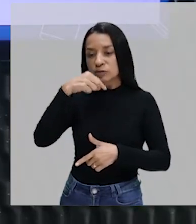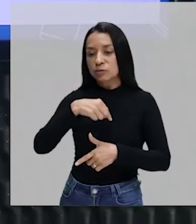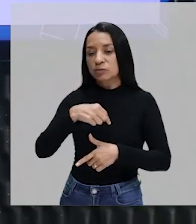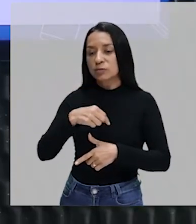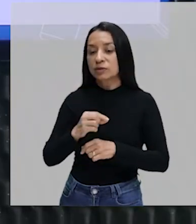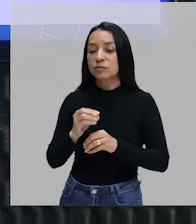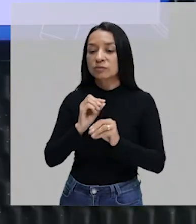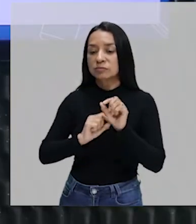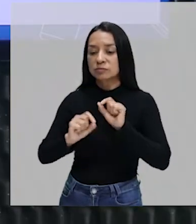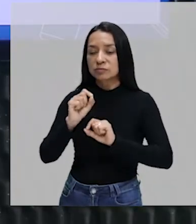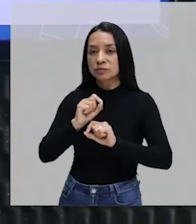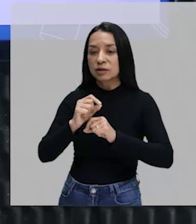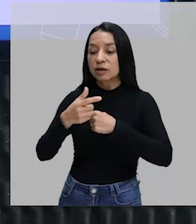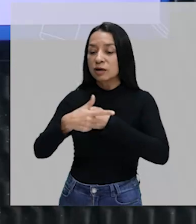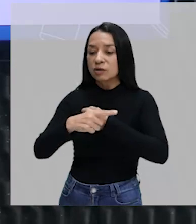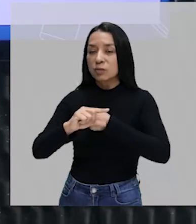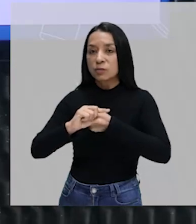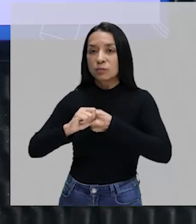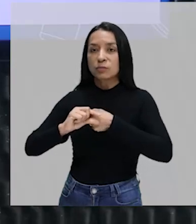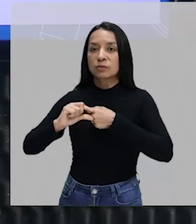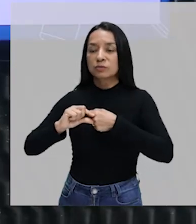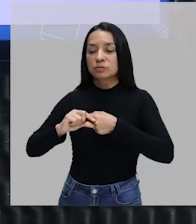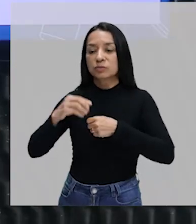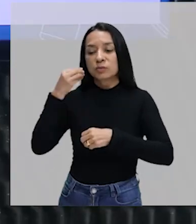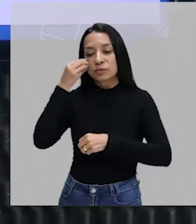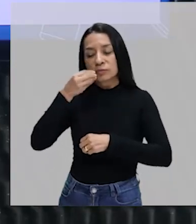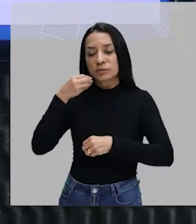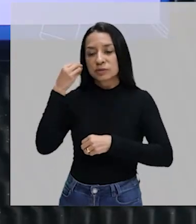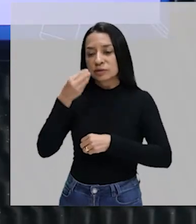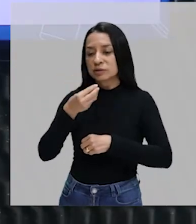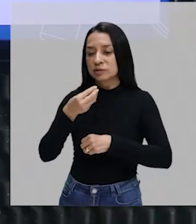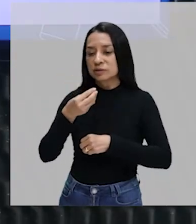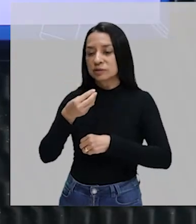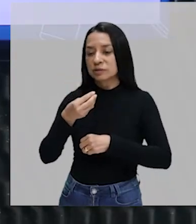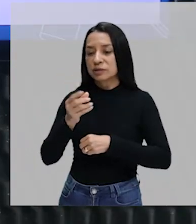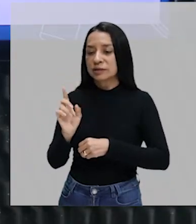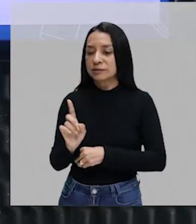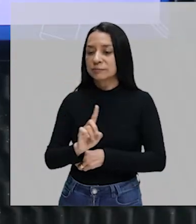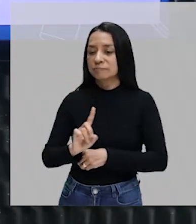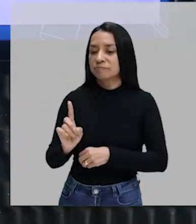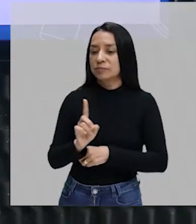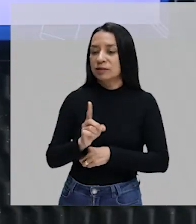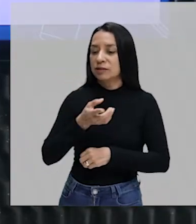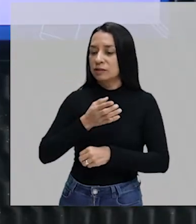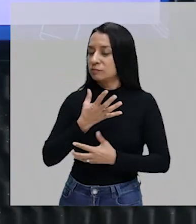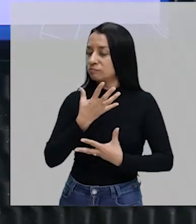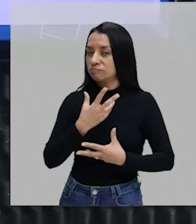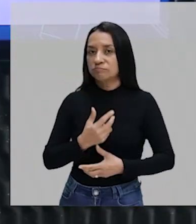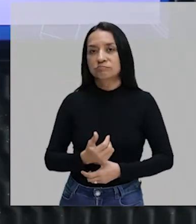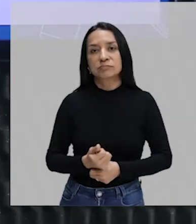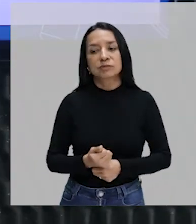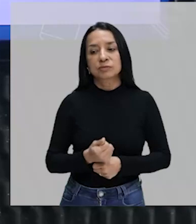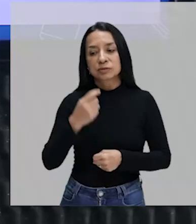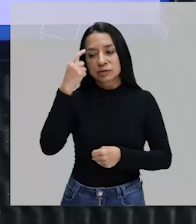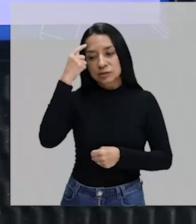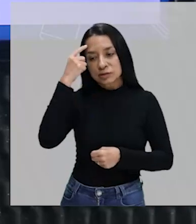empirista, e enquanto empirista, ele nega as ideias inatas, que são